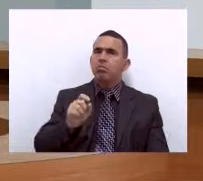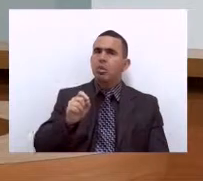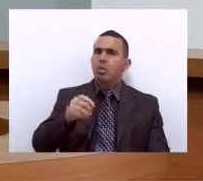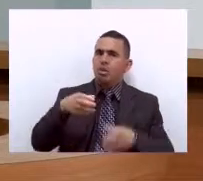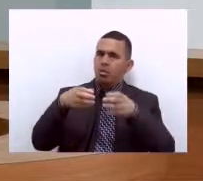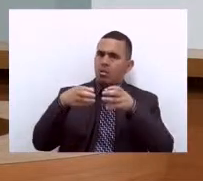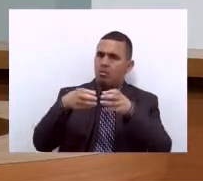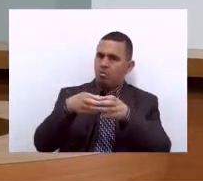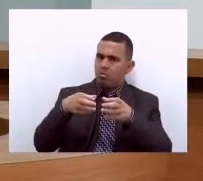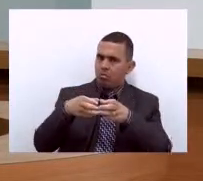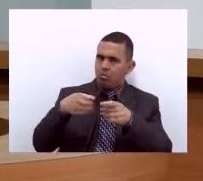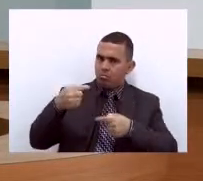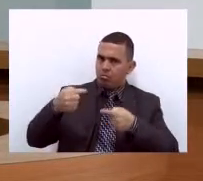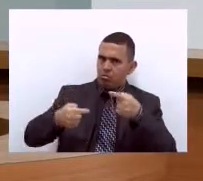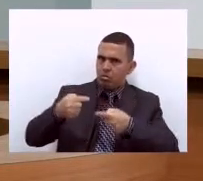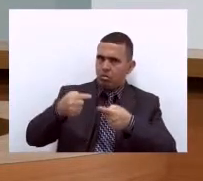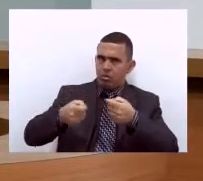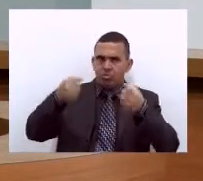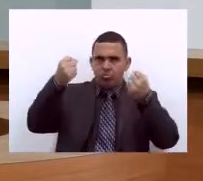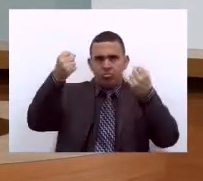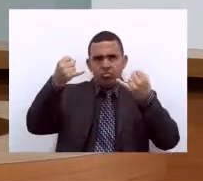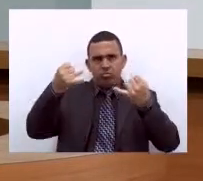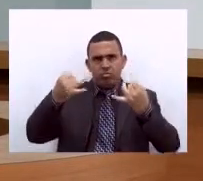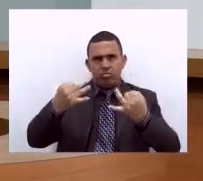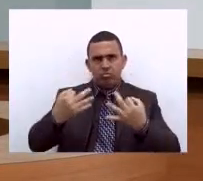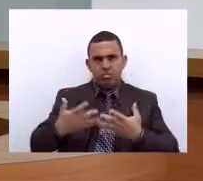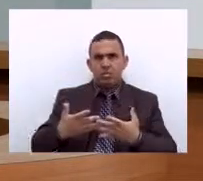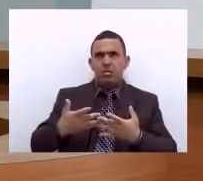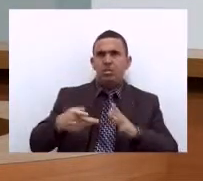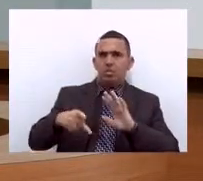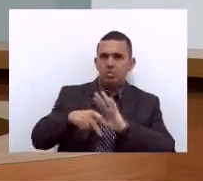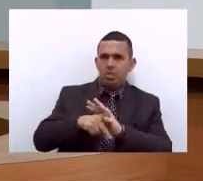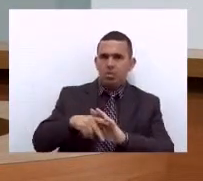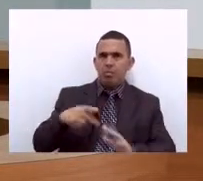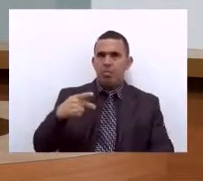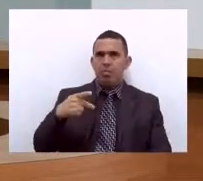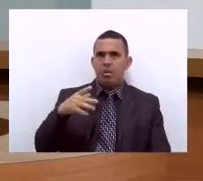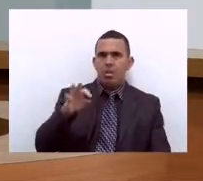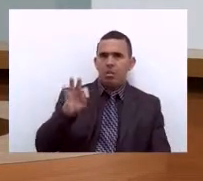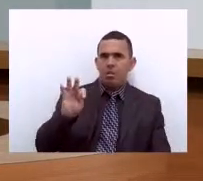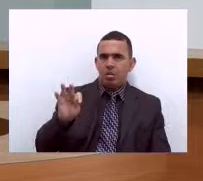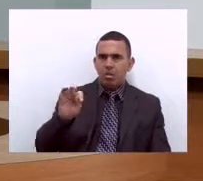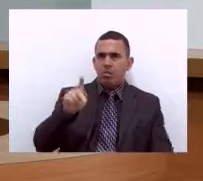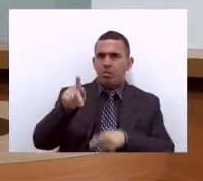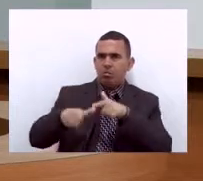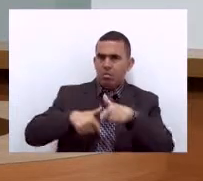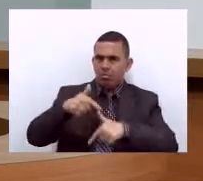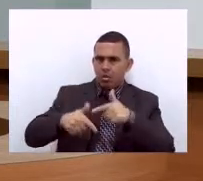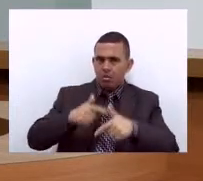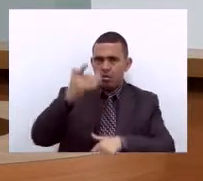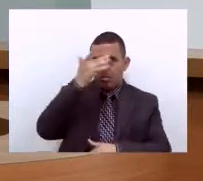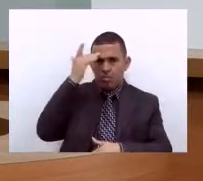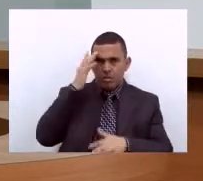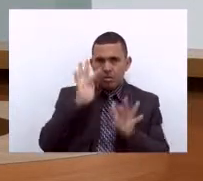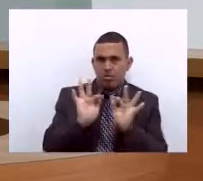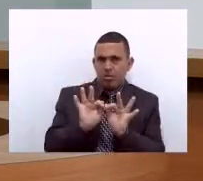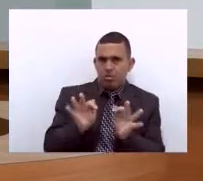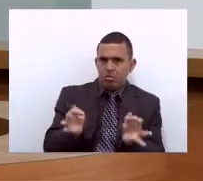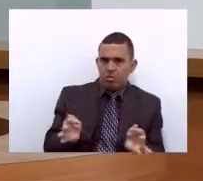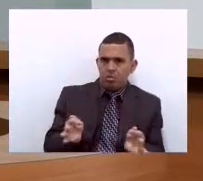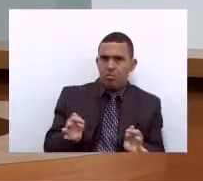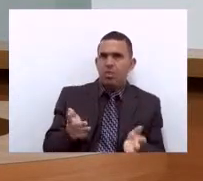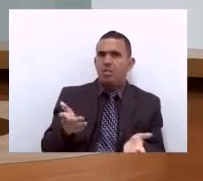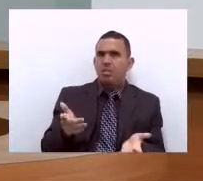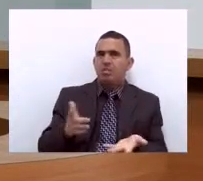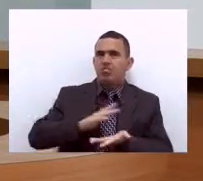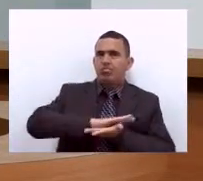partido que diz que é o partido dos trabalhadores, partido das pessoas humildes, acabaram